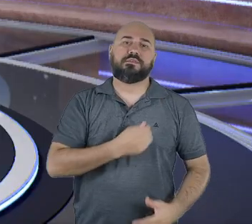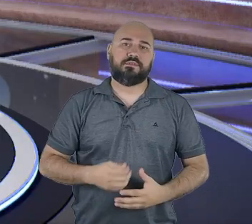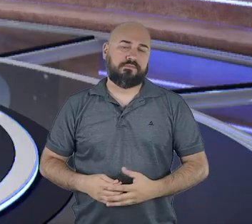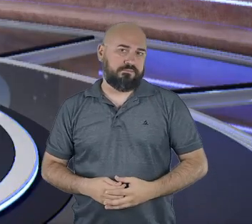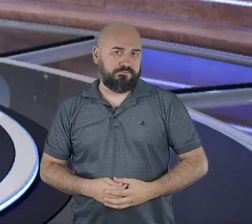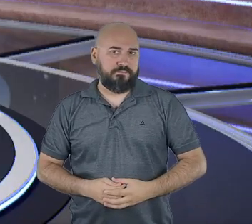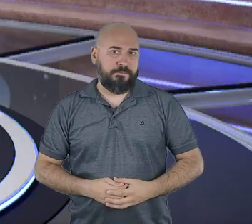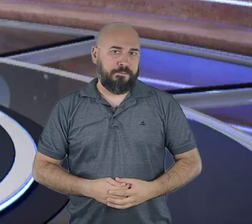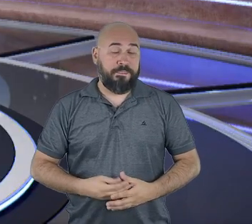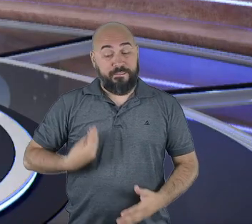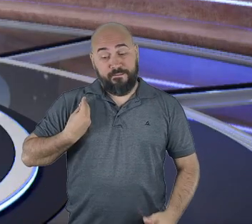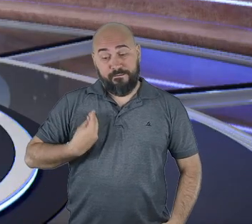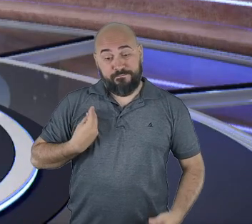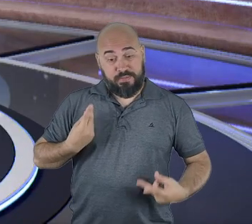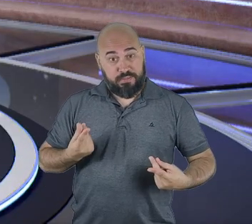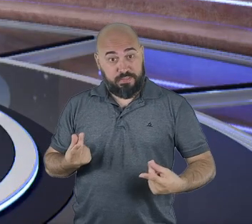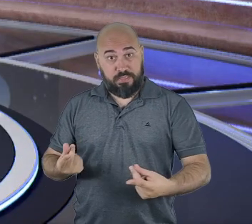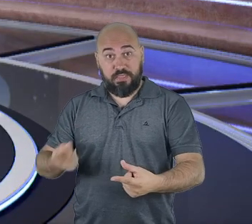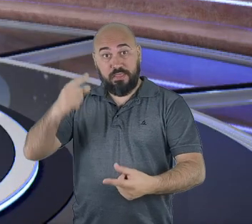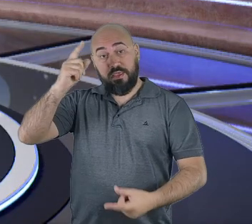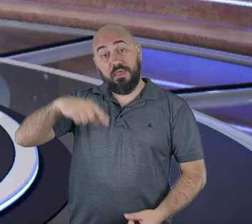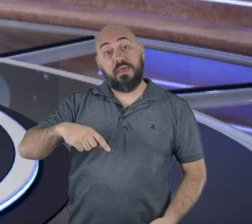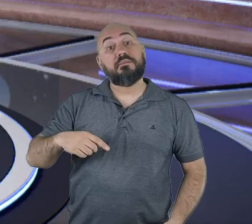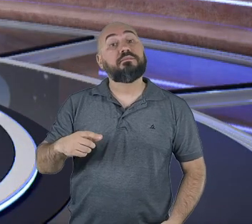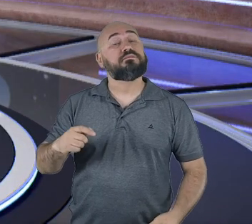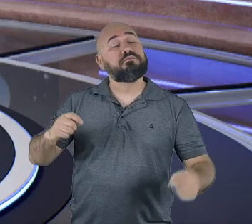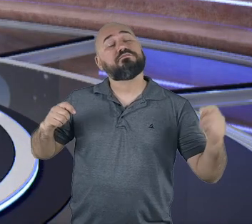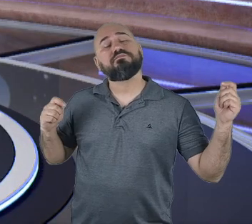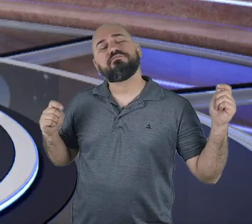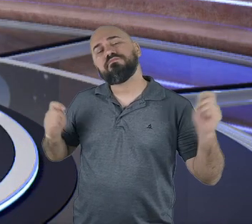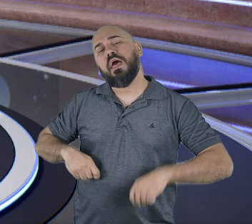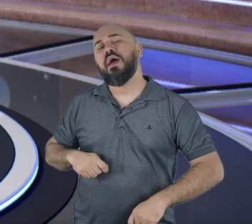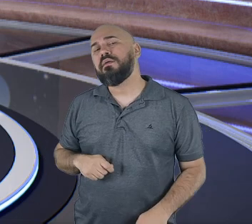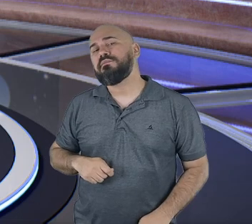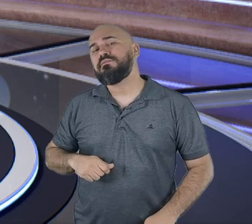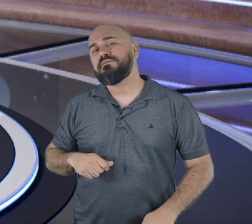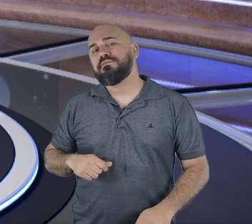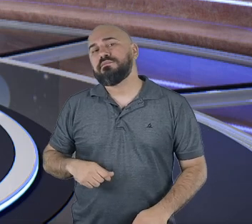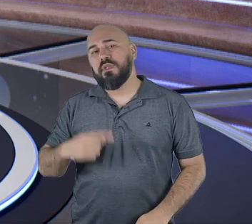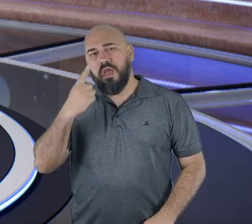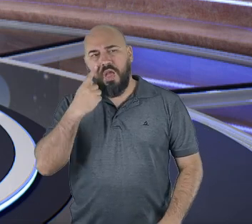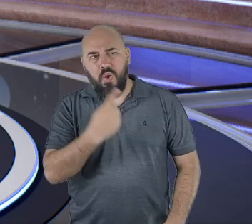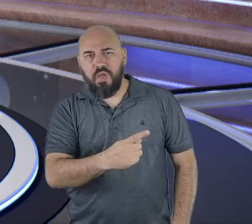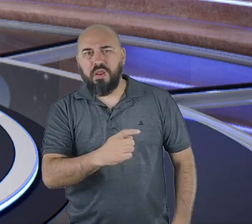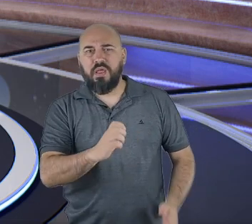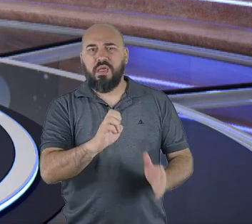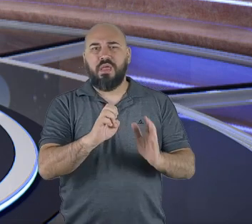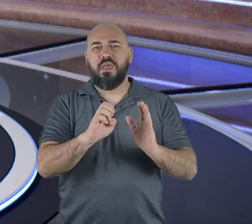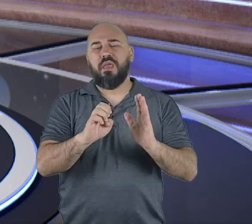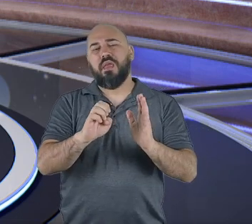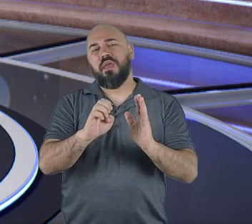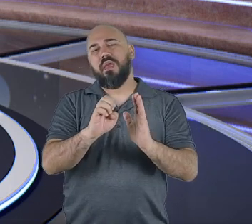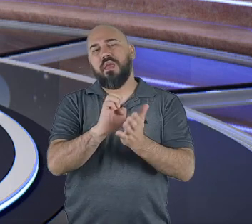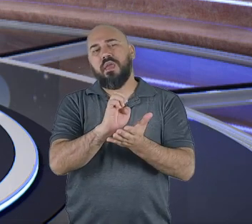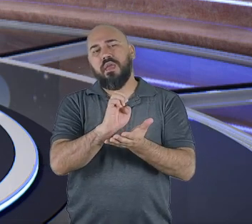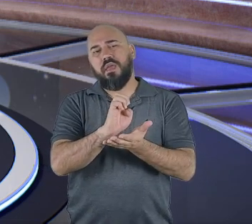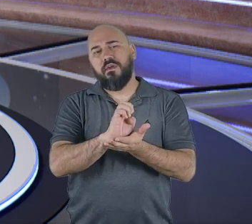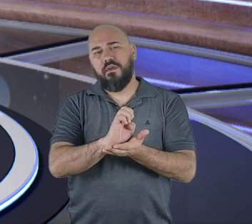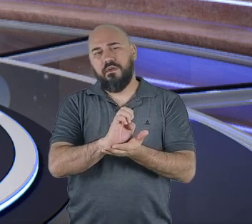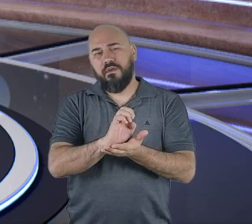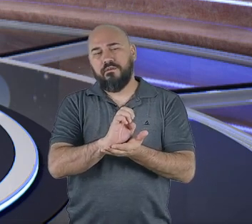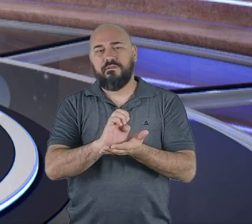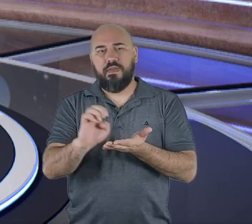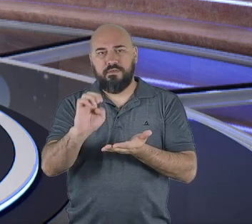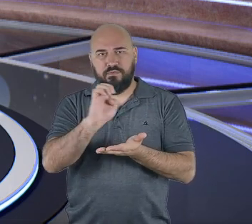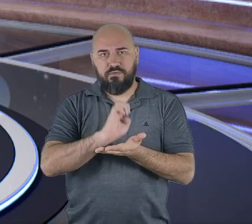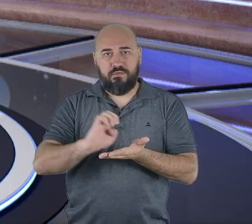A vida eterna, ela é possível. E veja comigo, no livro de Efésios, capítulo 2, versículos